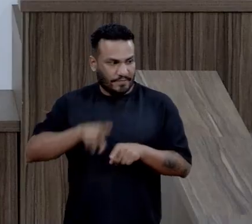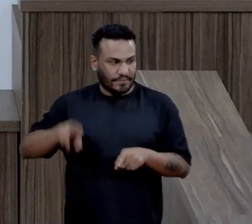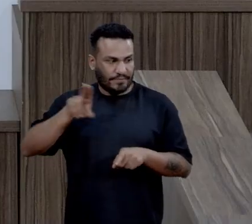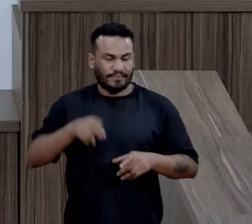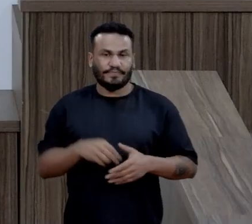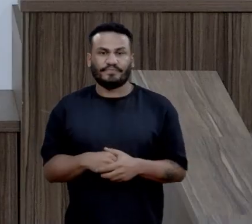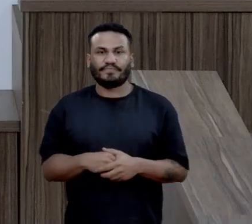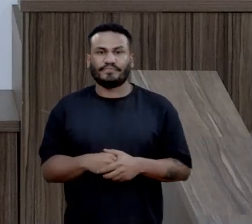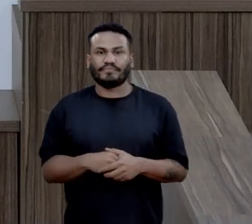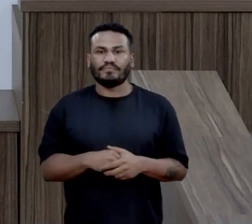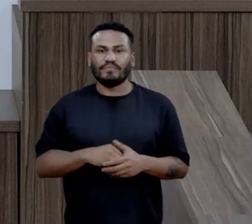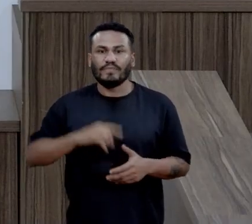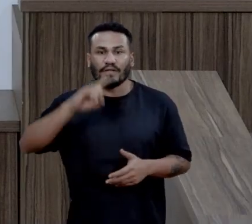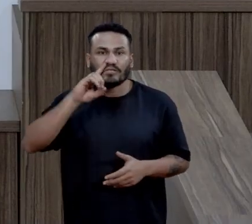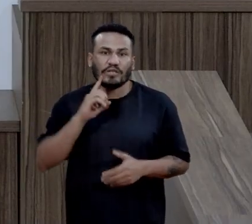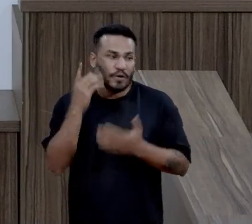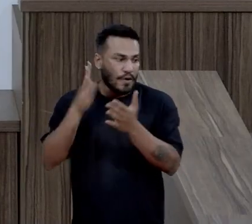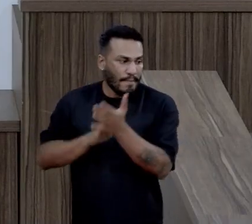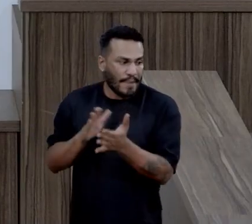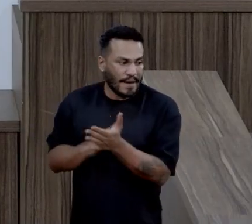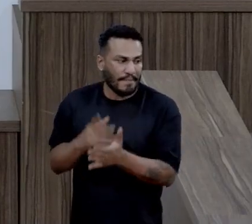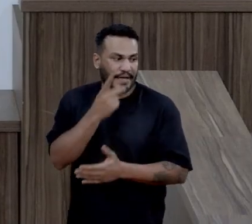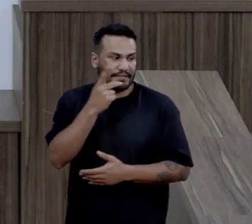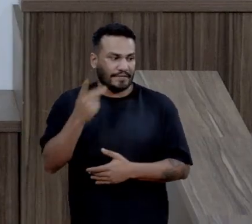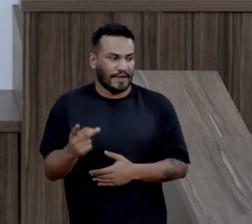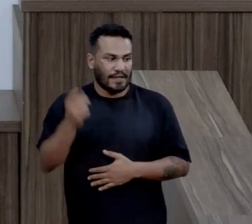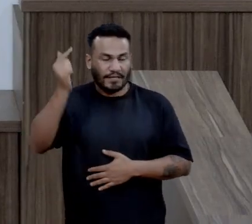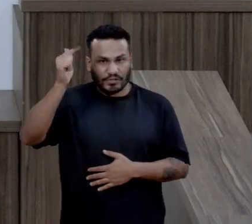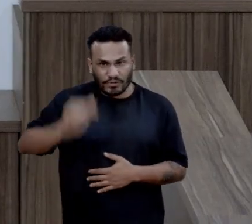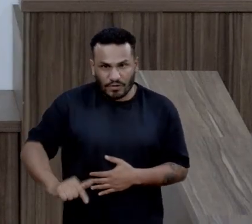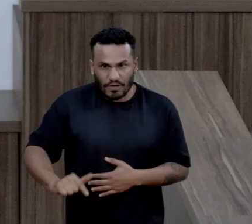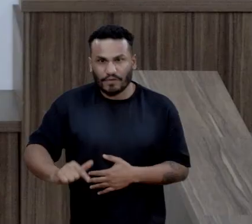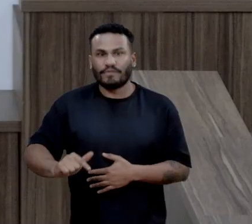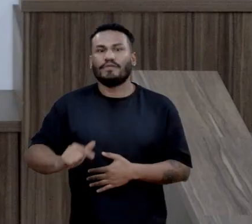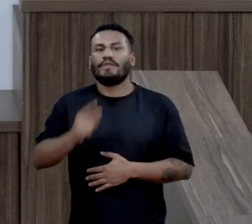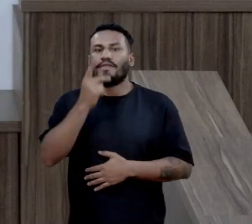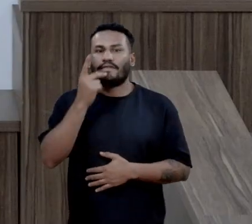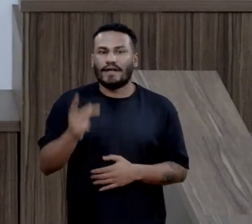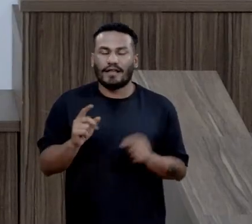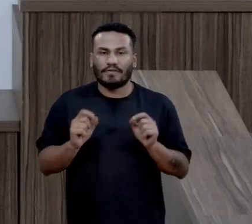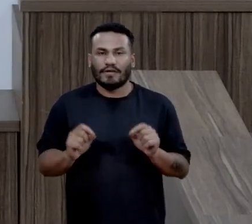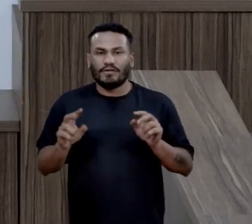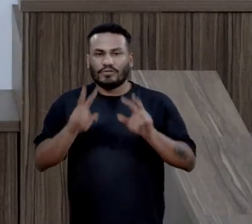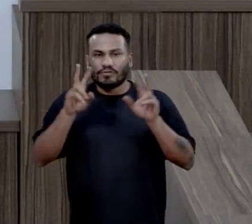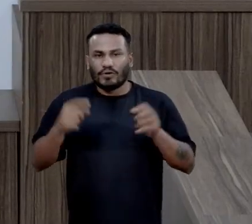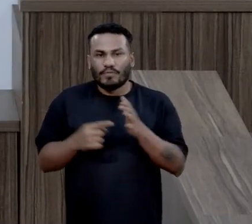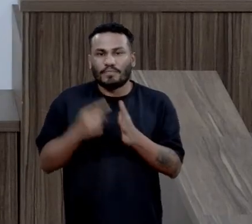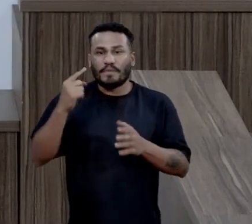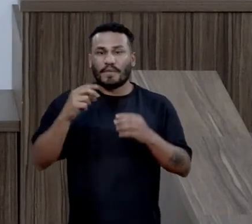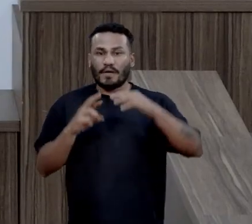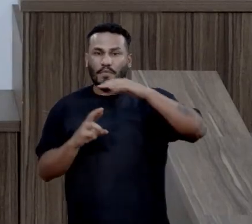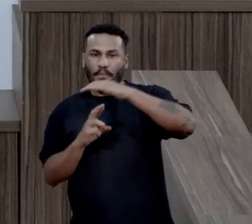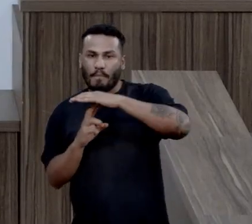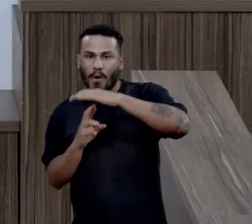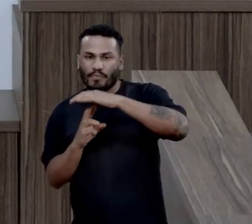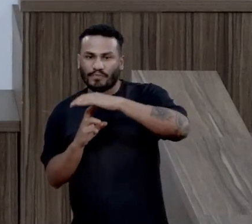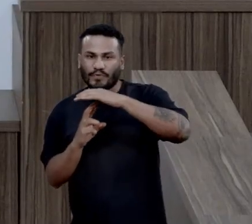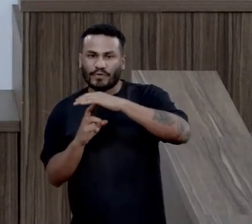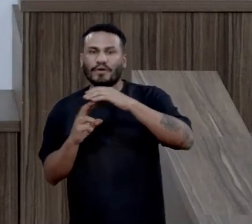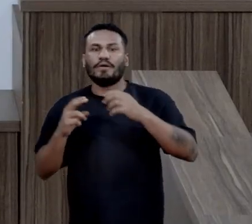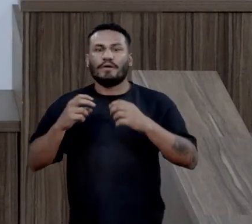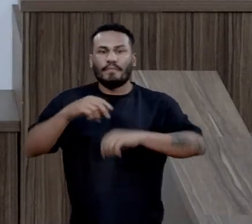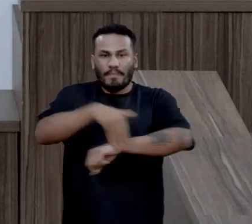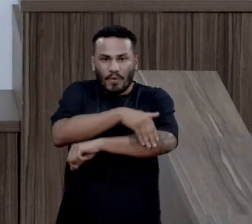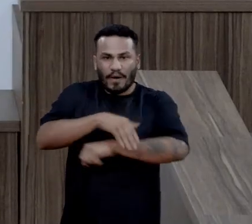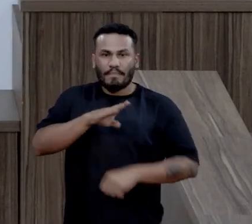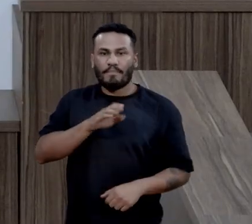Vereador Diego Nazato, parabéns pela fala. Volto aqui mais uma vez a falar sobre o primeiro ponto da Beira-Rio, que